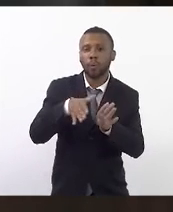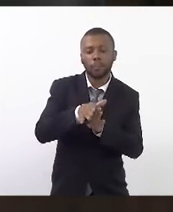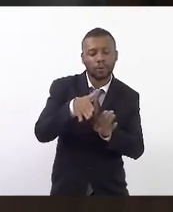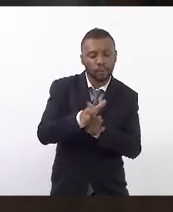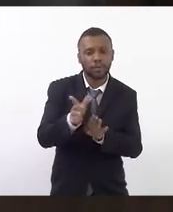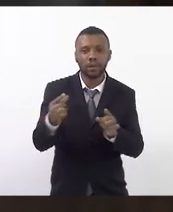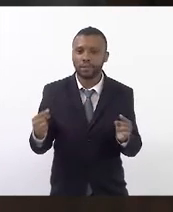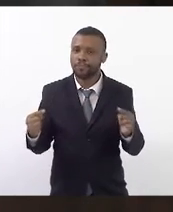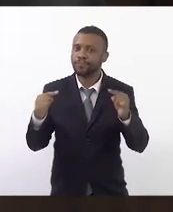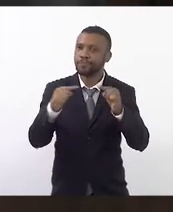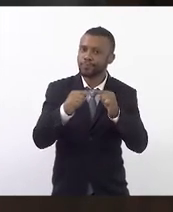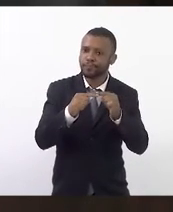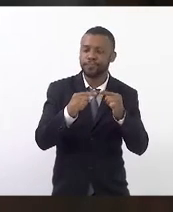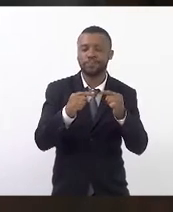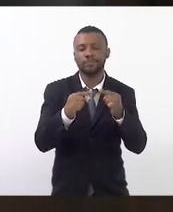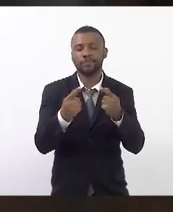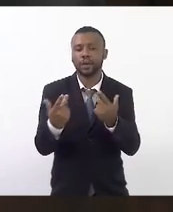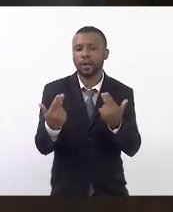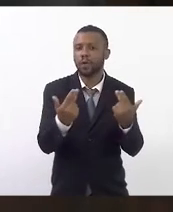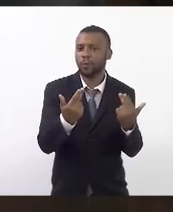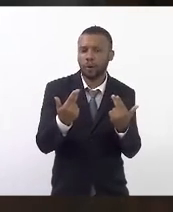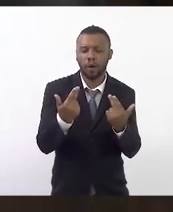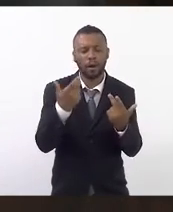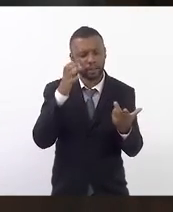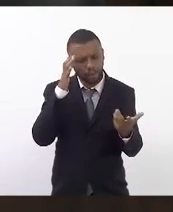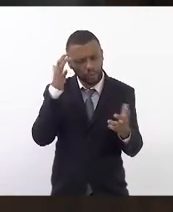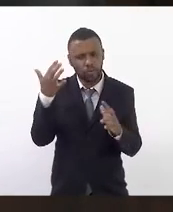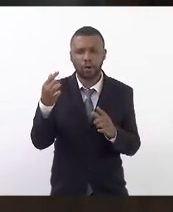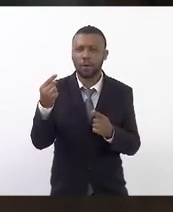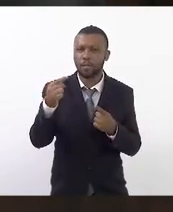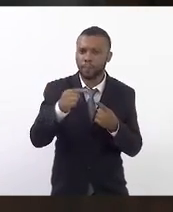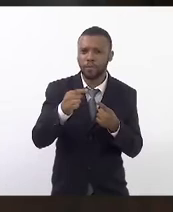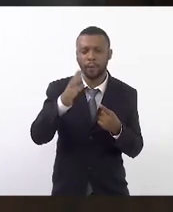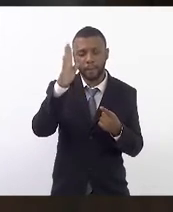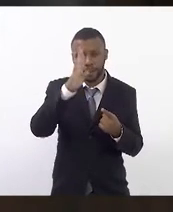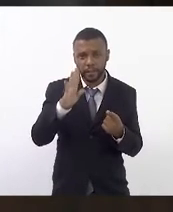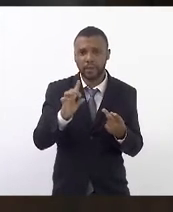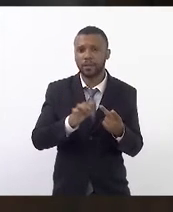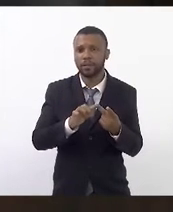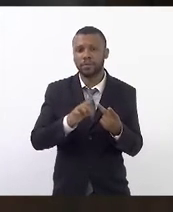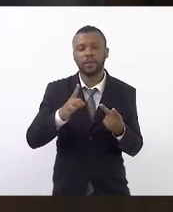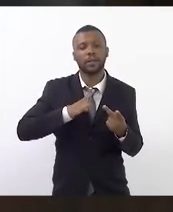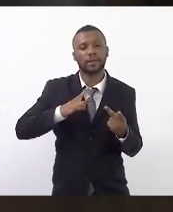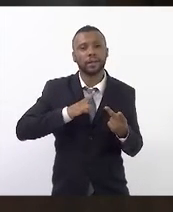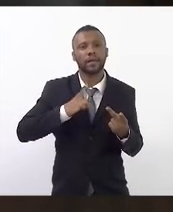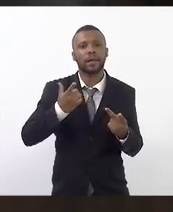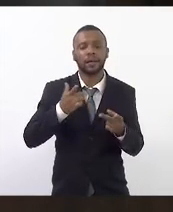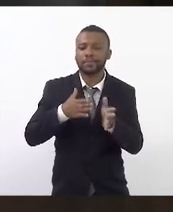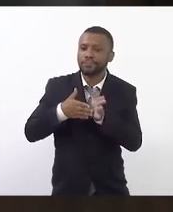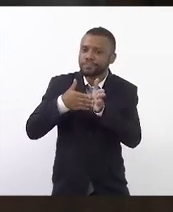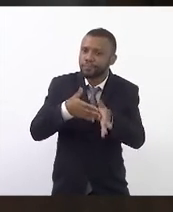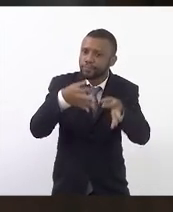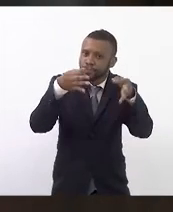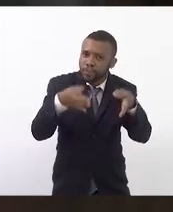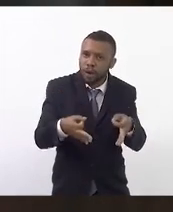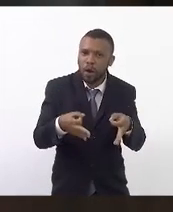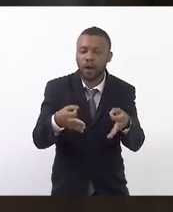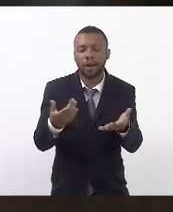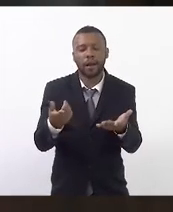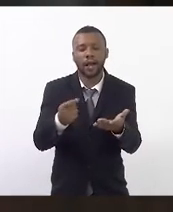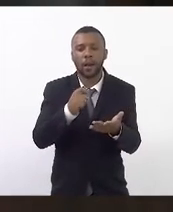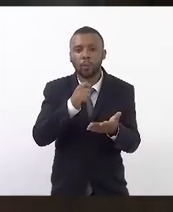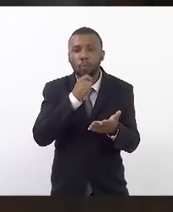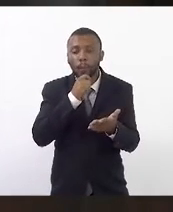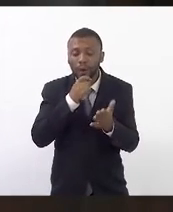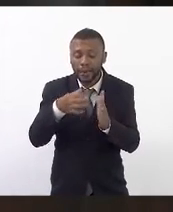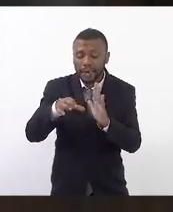satisfazer simultaneamente as seguintes condições. 1. Ser brasileiro. 2. Possuir ilibada reputação e insuspeita idoneidade